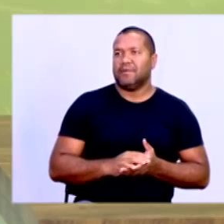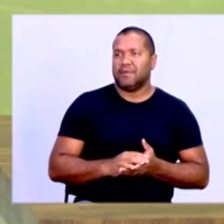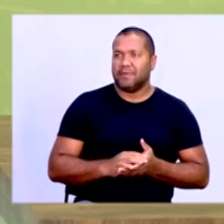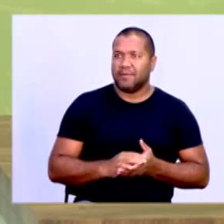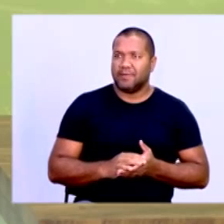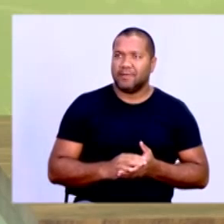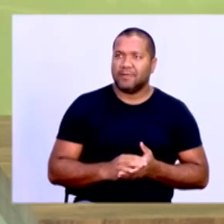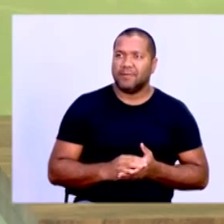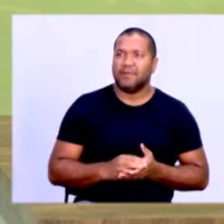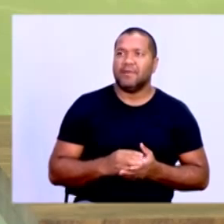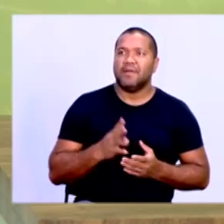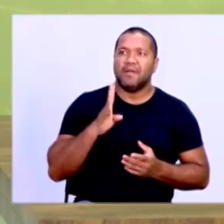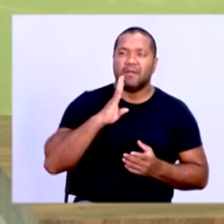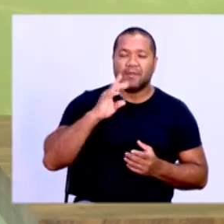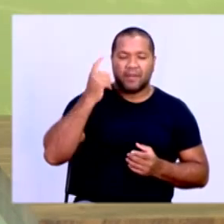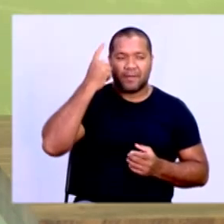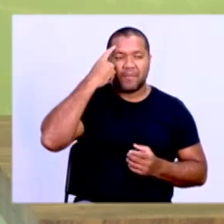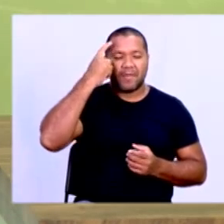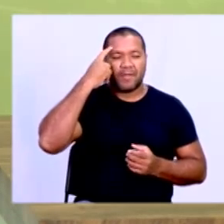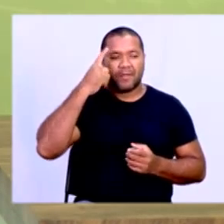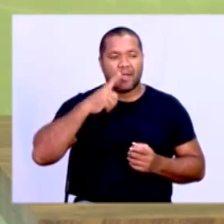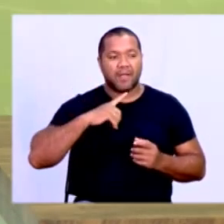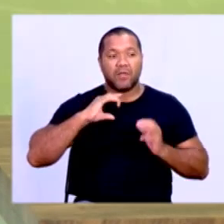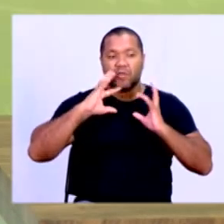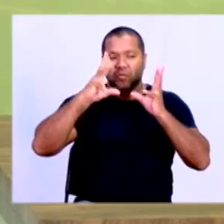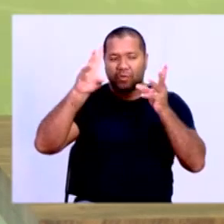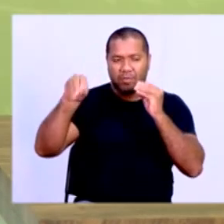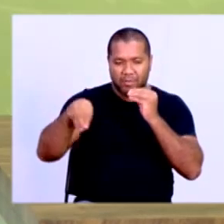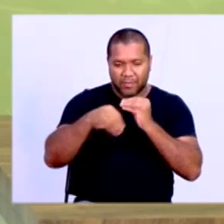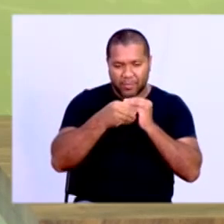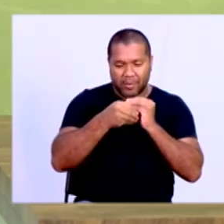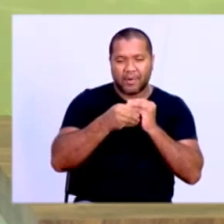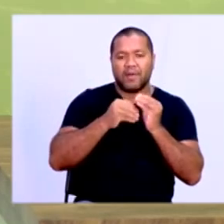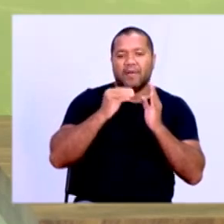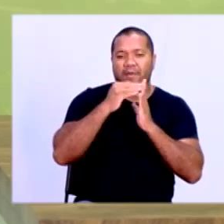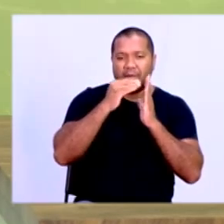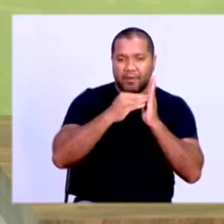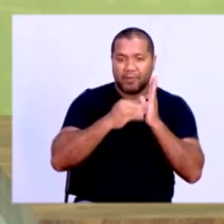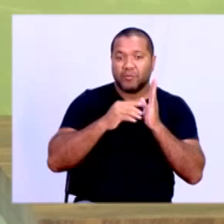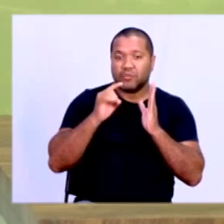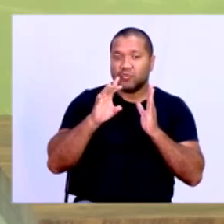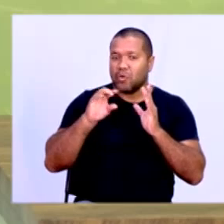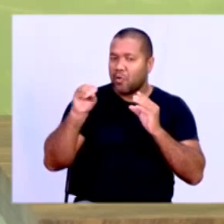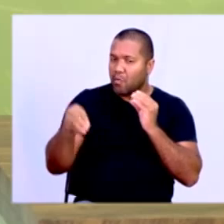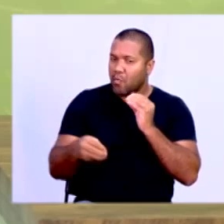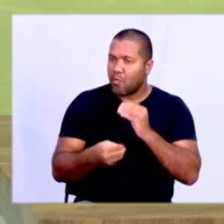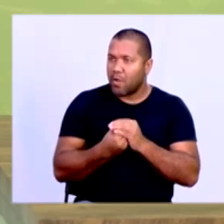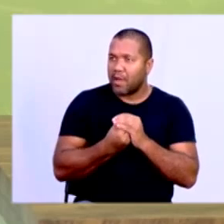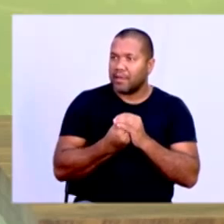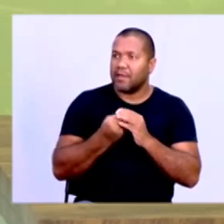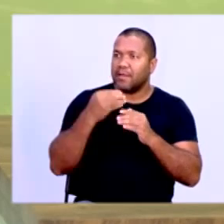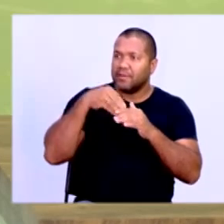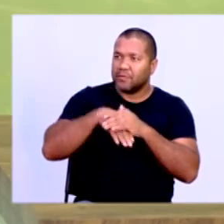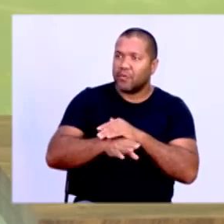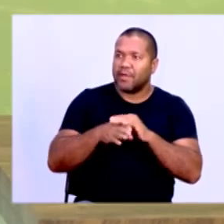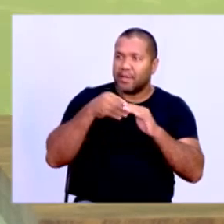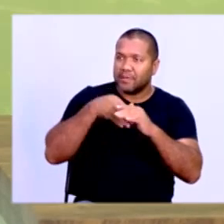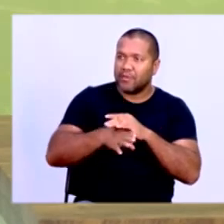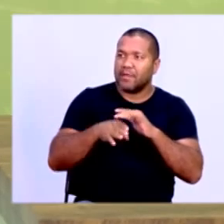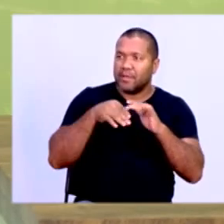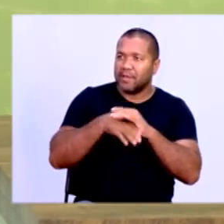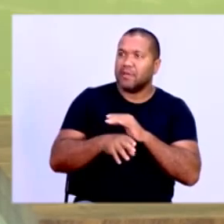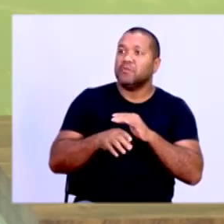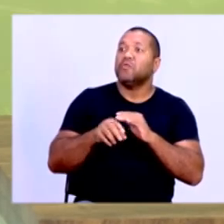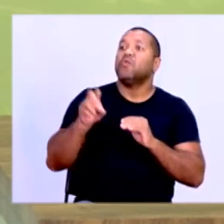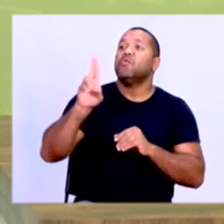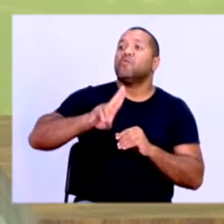cliente. Se nós imaginássemos que toda aplicação só armazenasse, ela nunca teria a saída para o usuário. O usuário nunca saber